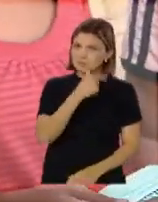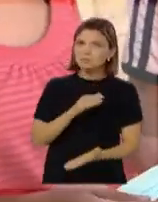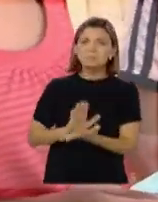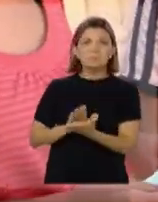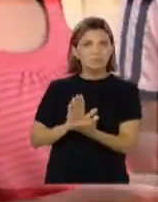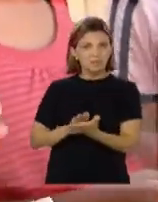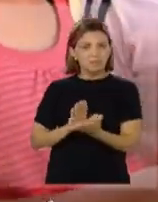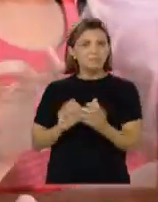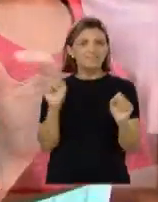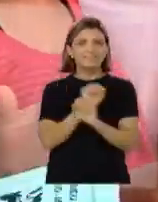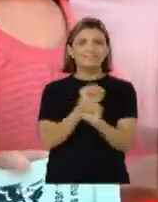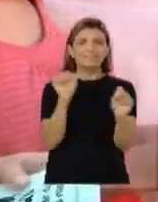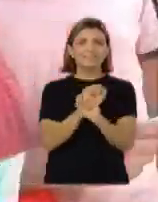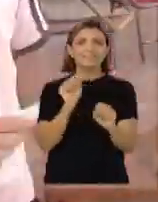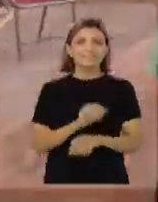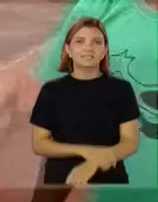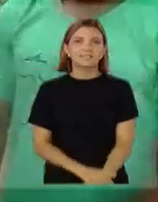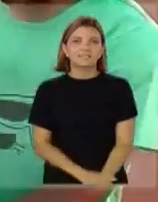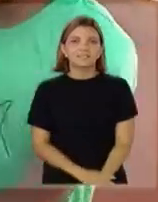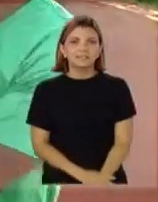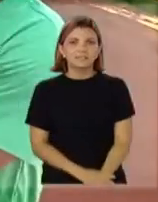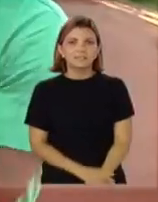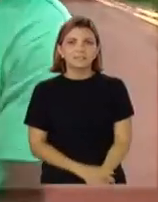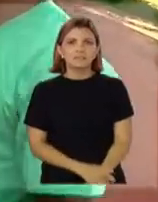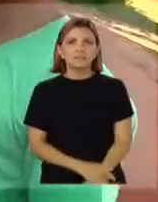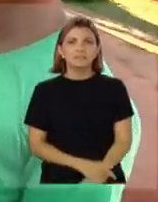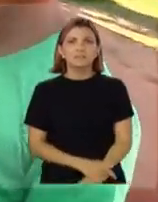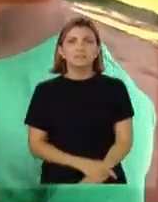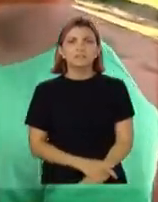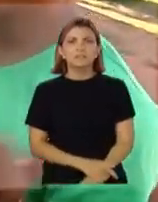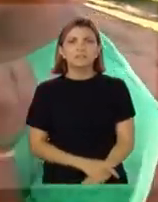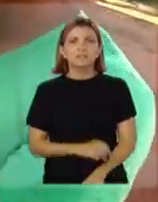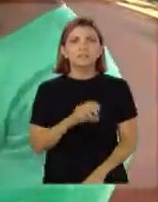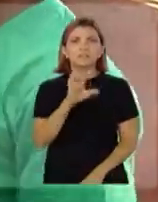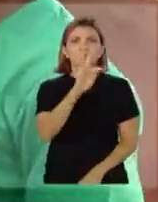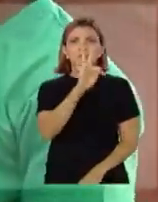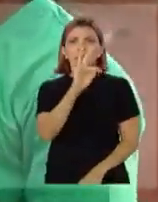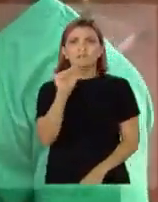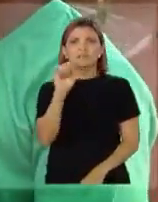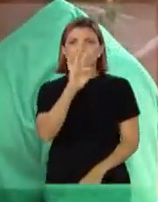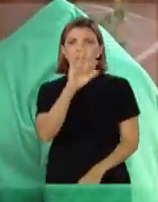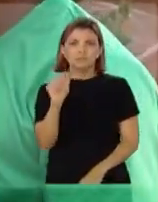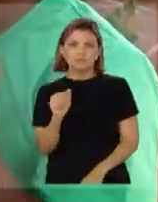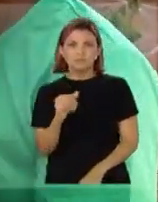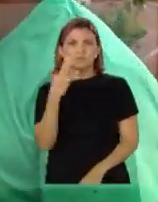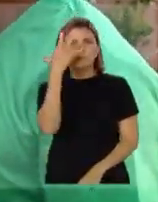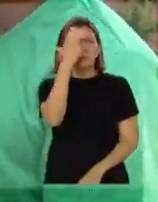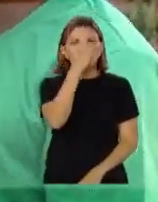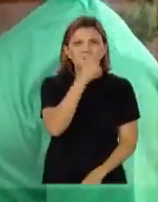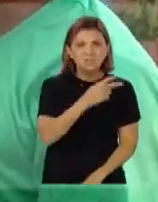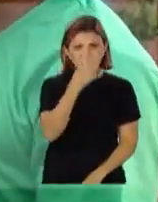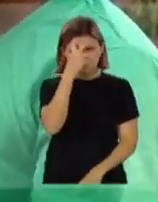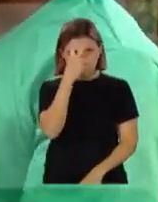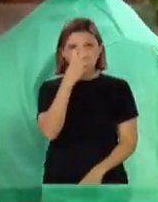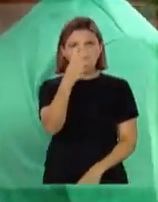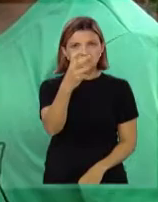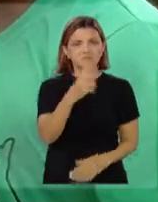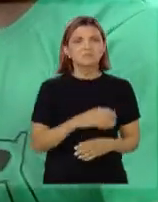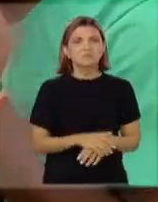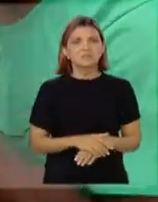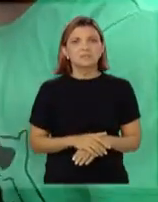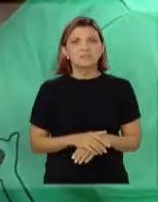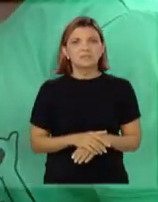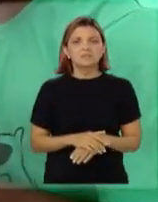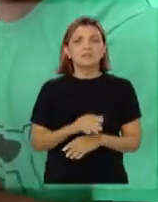artista. Tonho, adorei. Bem, antes de vocês irem embora, eu quero dizer pra Tata que ela é uma menina muito danada de